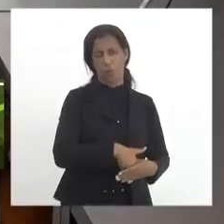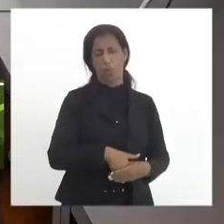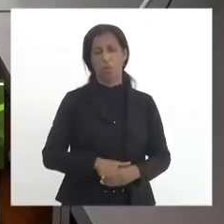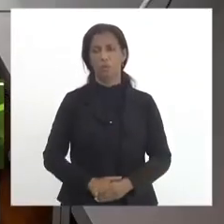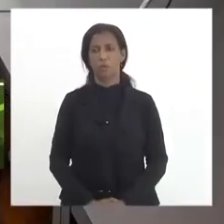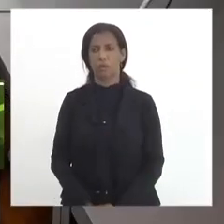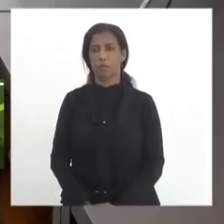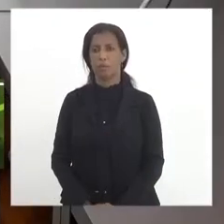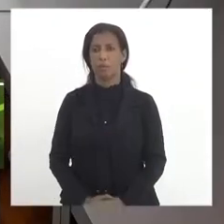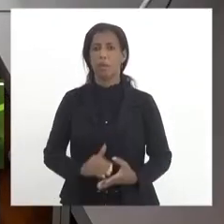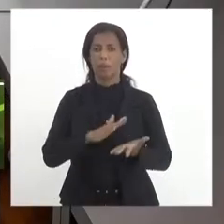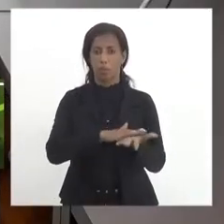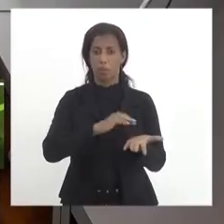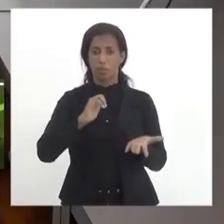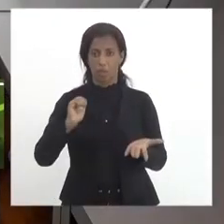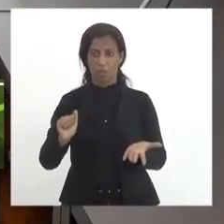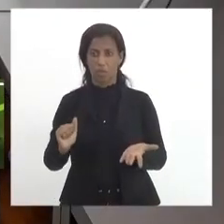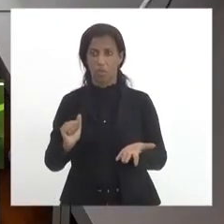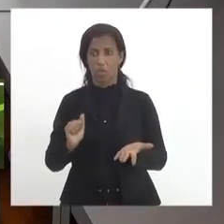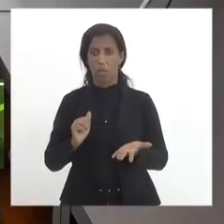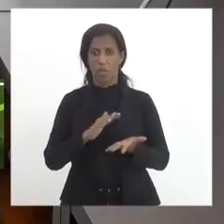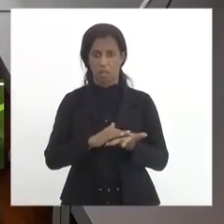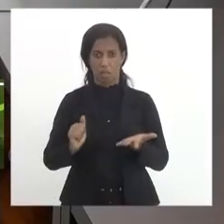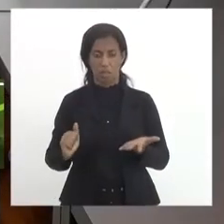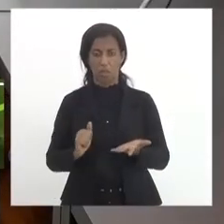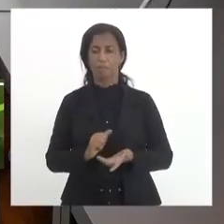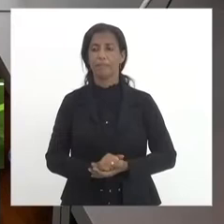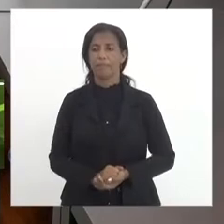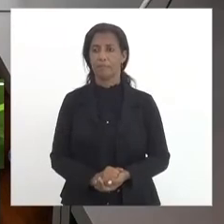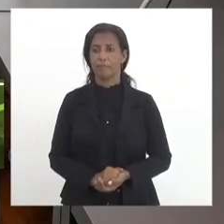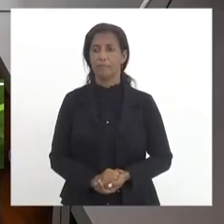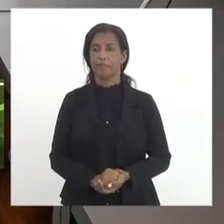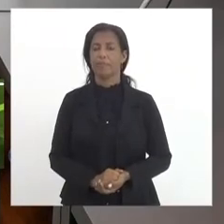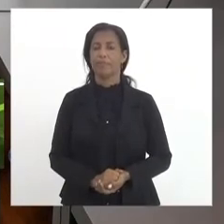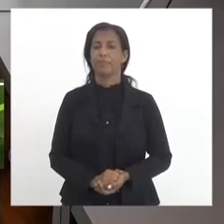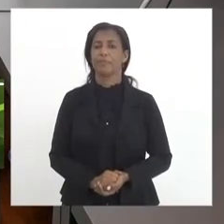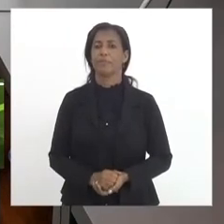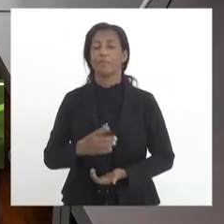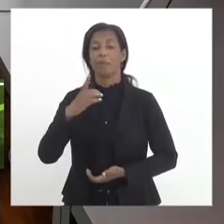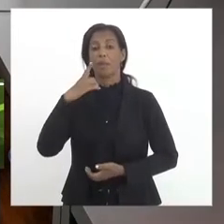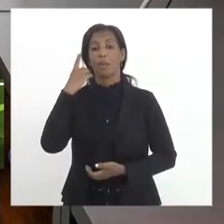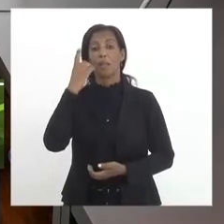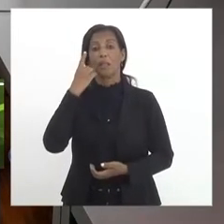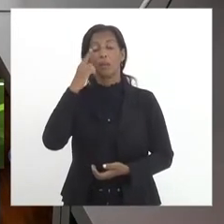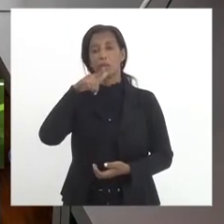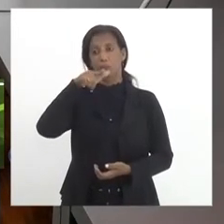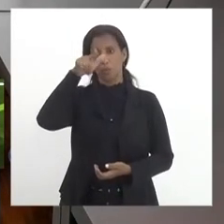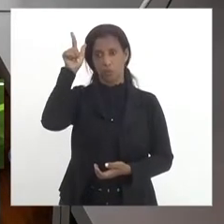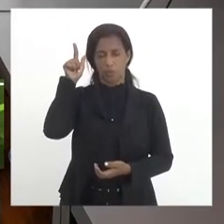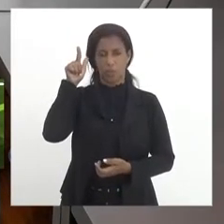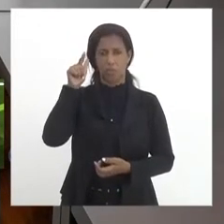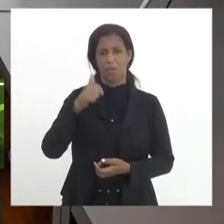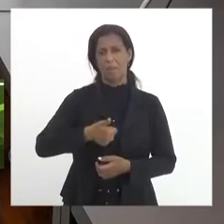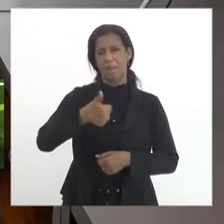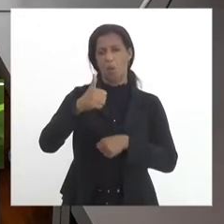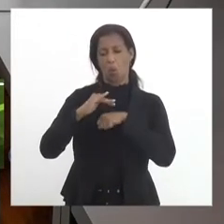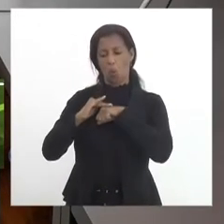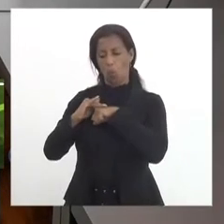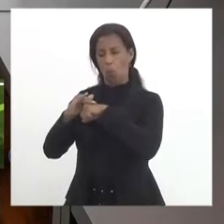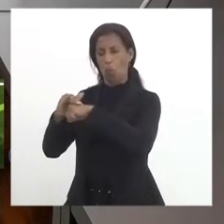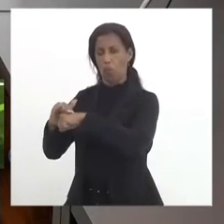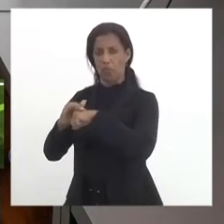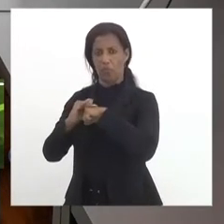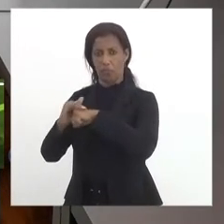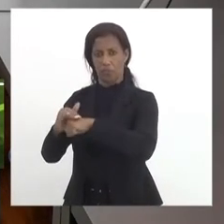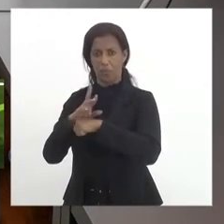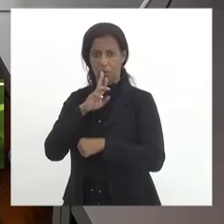Eu vou ou então retirar de pauta para me repensar. Retira de pauta, porque então, o deputado Luiz Paulo analisa melhor e conversa depois com o deputado. De qualquer forma,